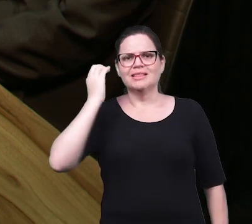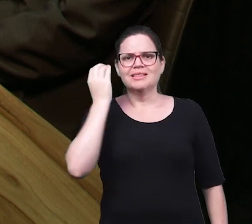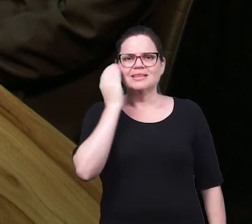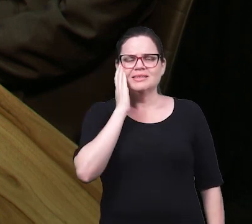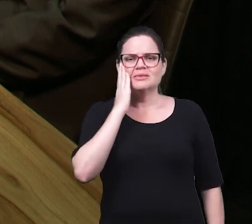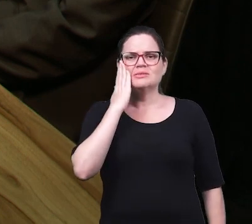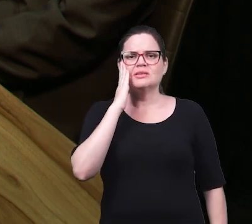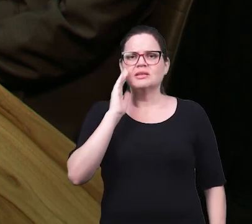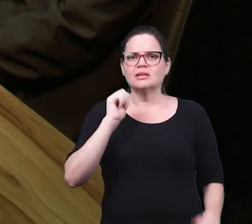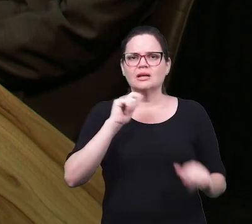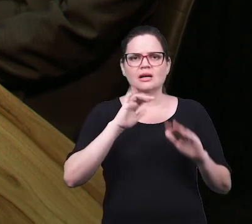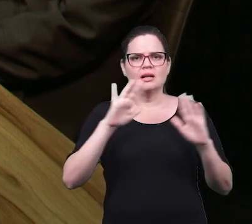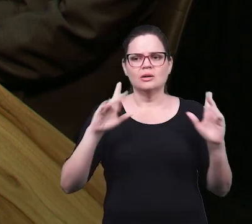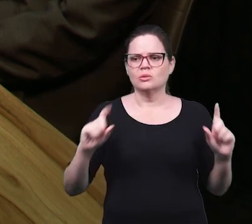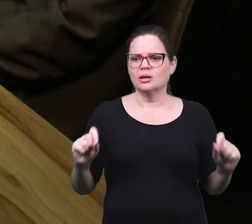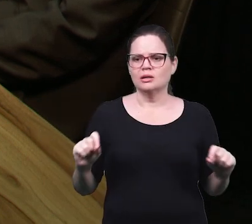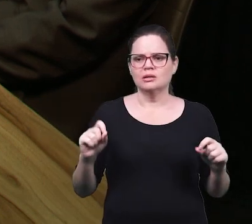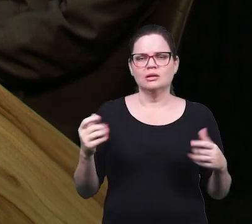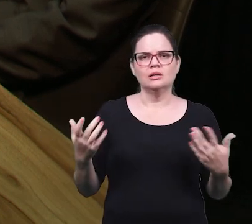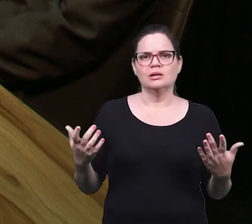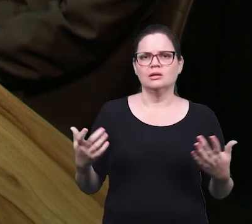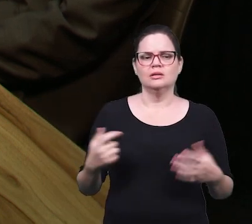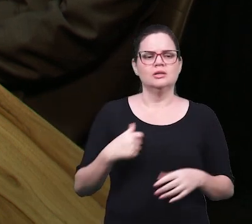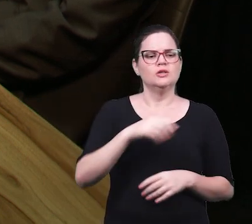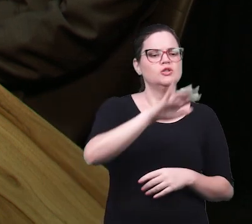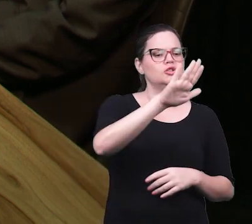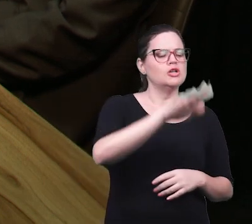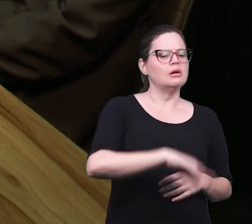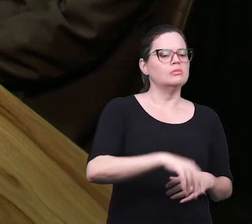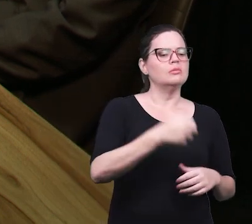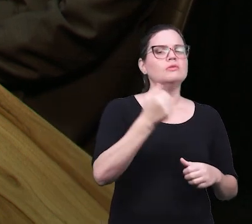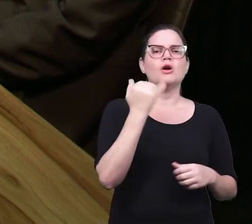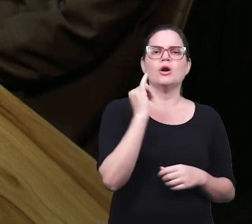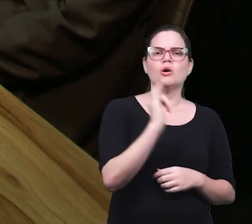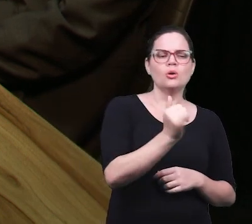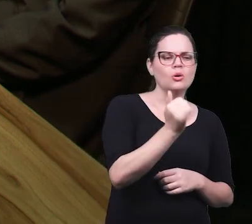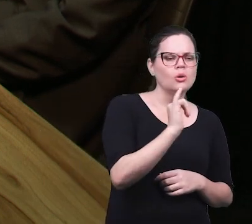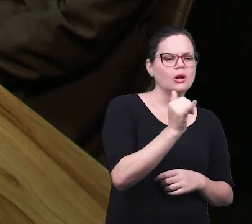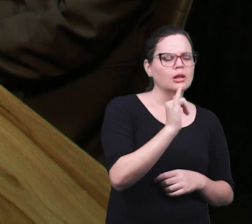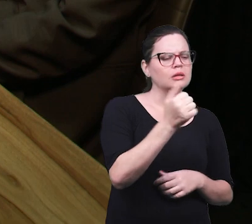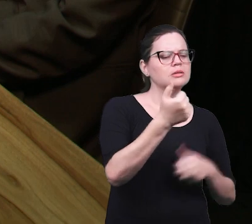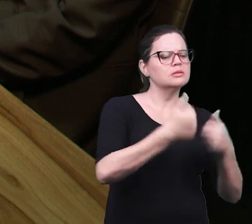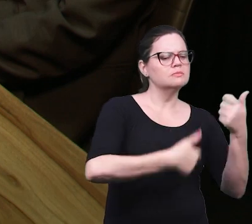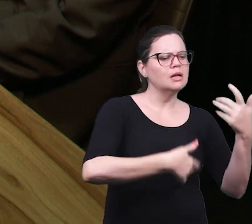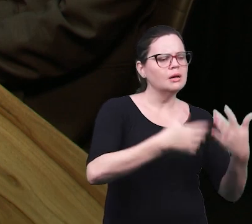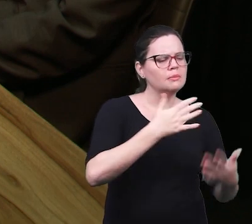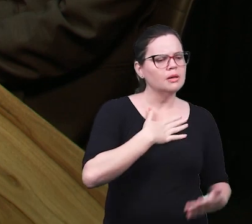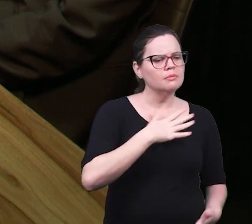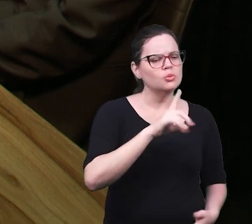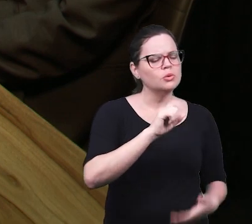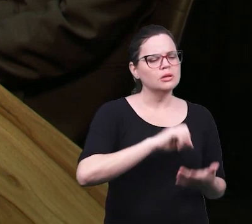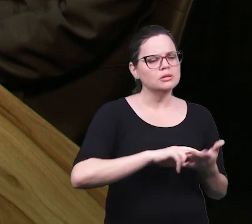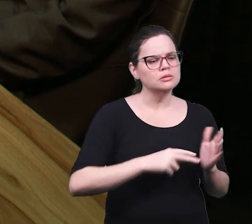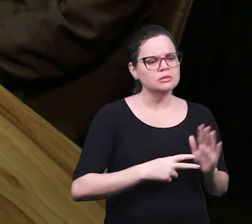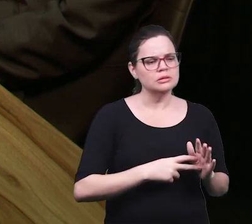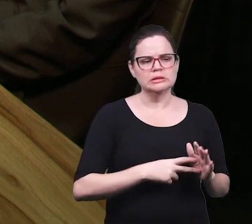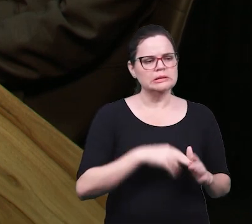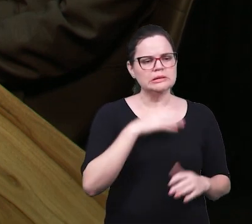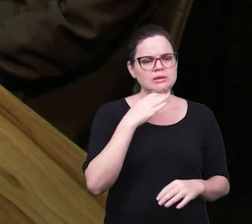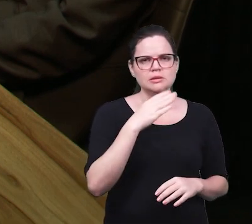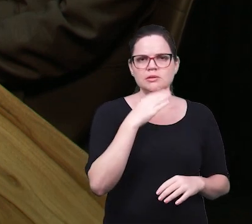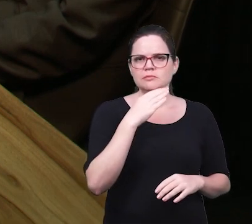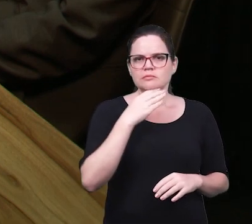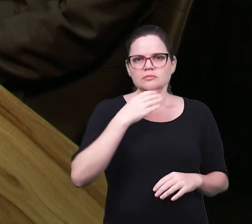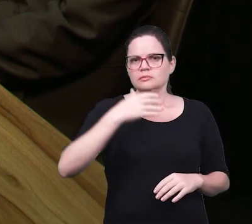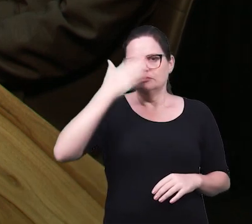dizer, perturbado, na verdade. E ninguém no reino, no Egito, conseguia, nenhum